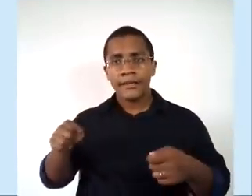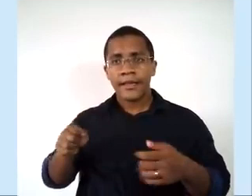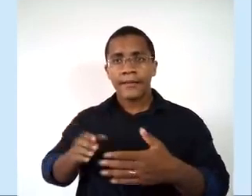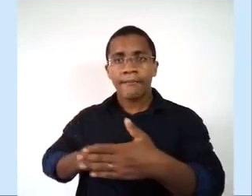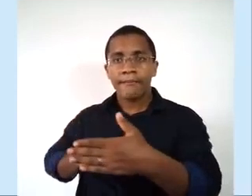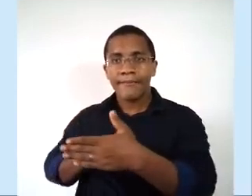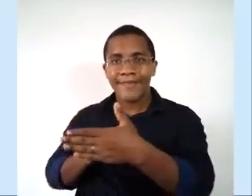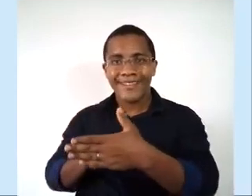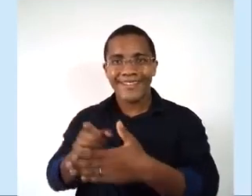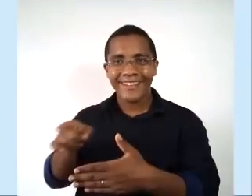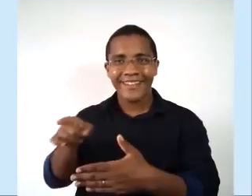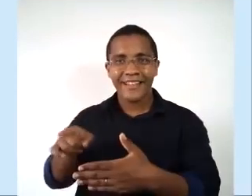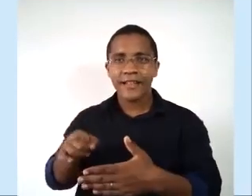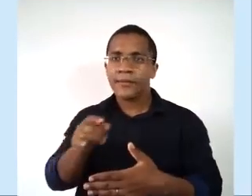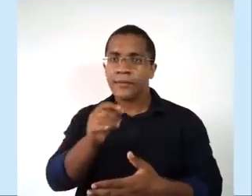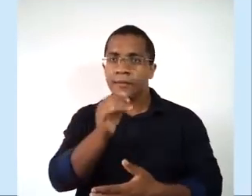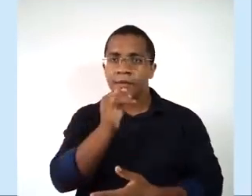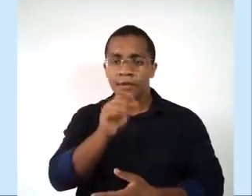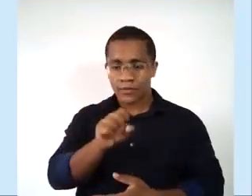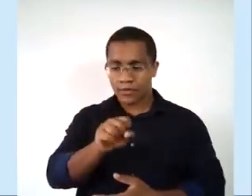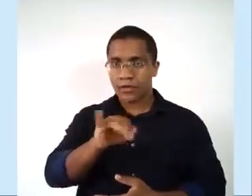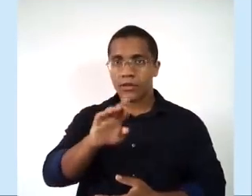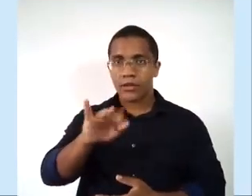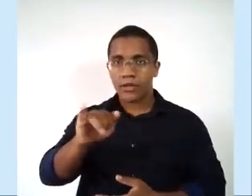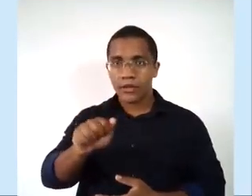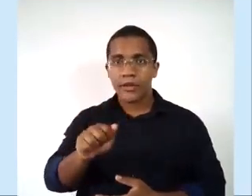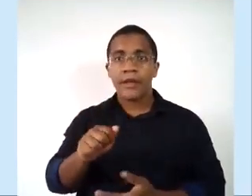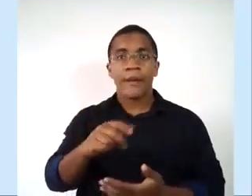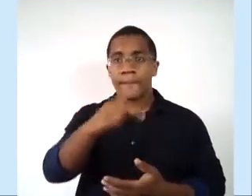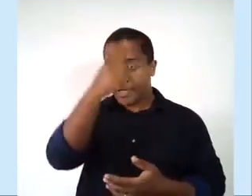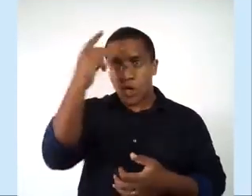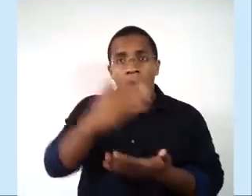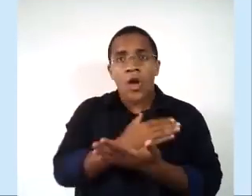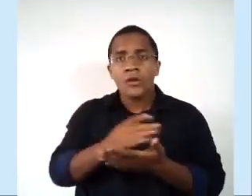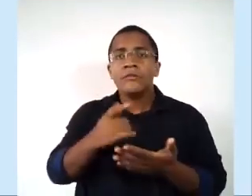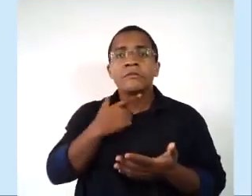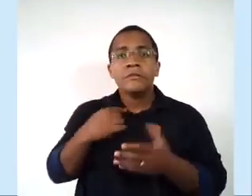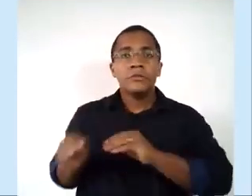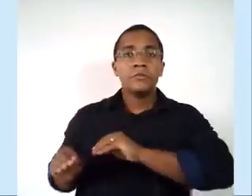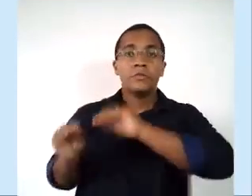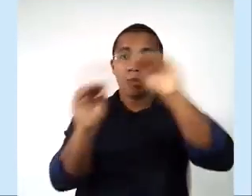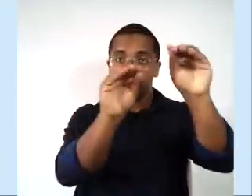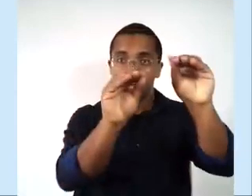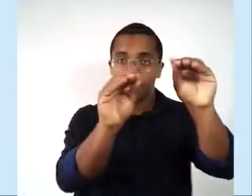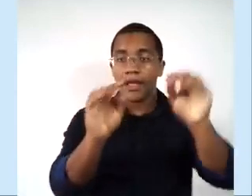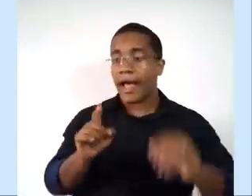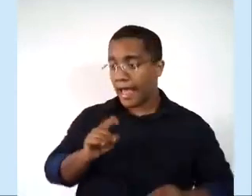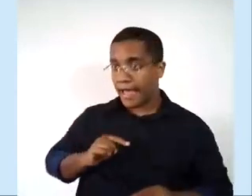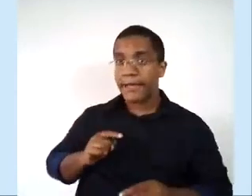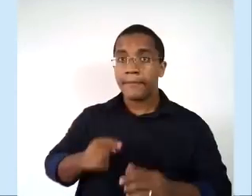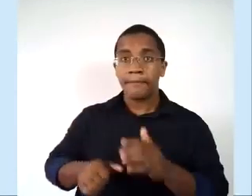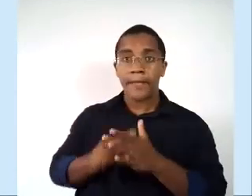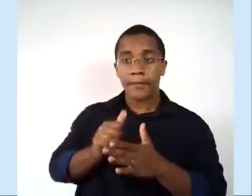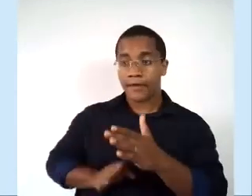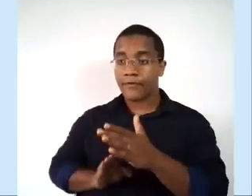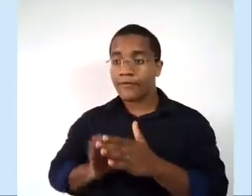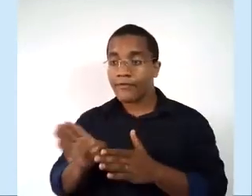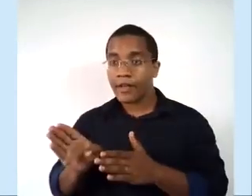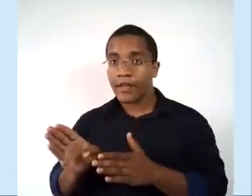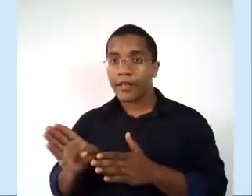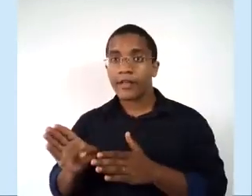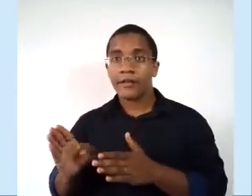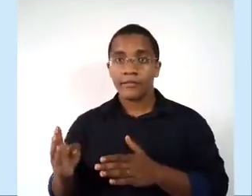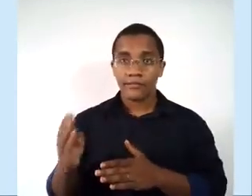consegue barrar, por exemplo, a Síria, tá? De mandar alguns imigrantes de circular na União Europeia. Então, a Turquia ela tem um trabalho de barrar